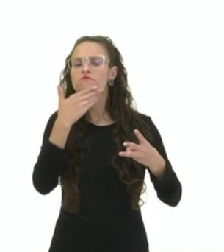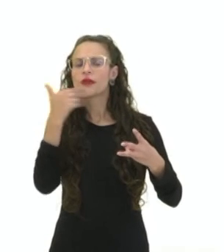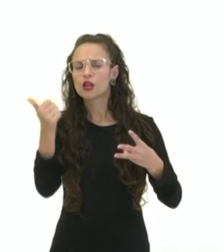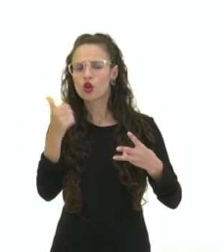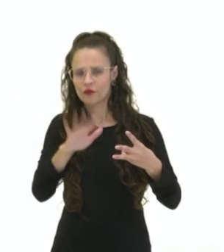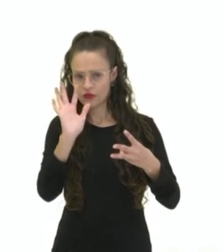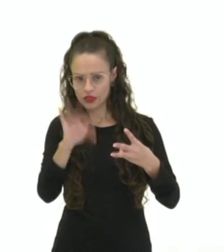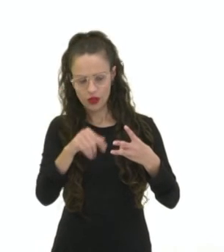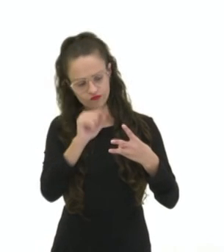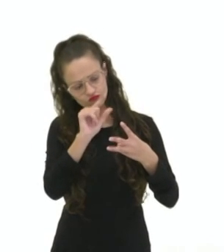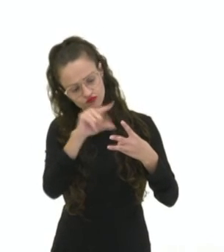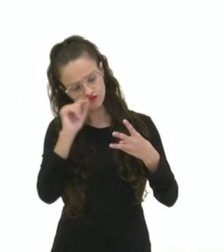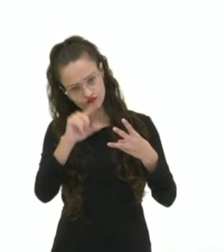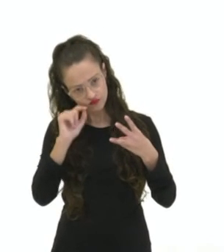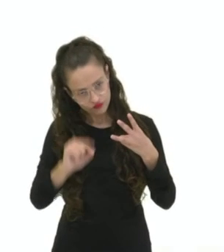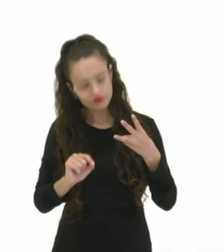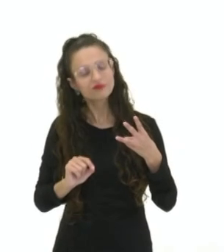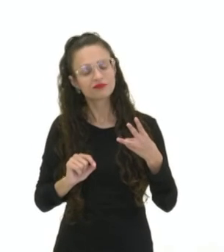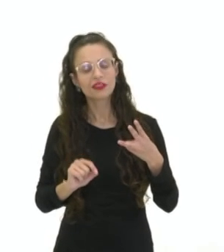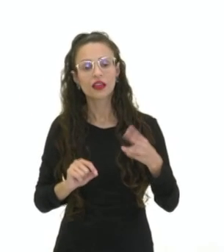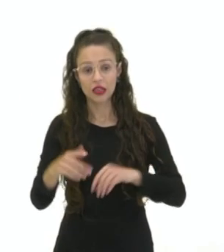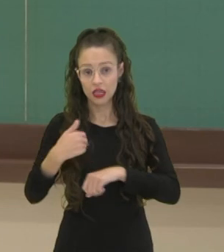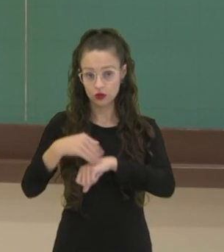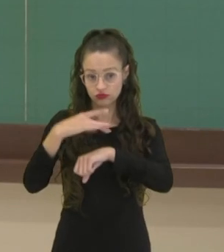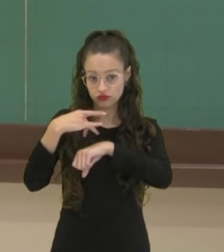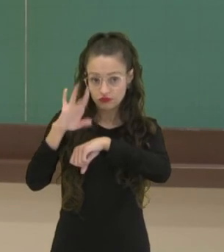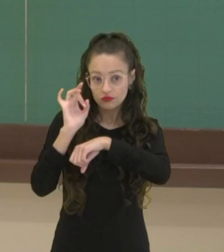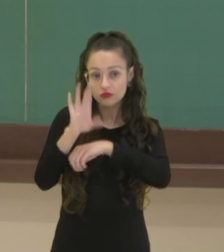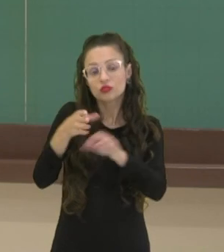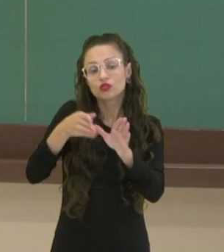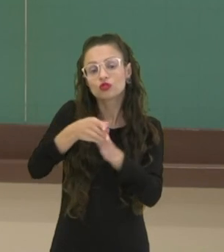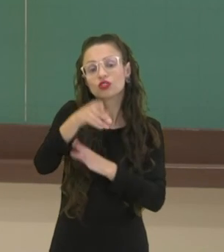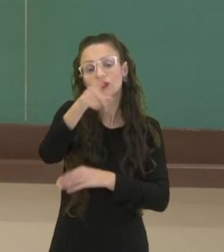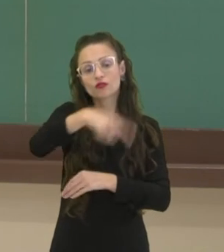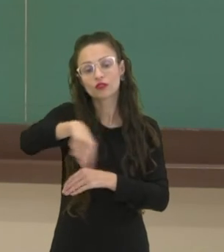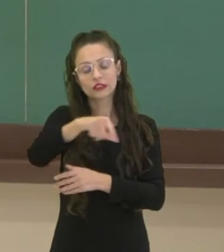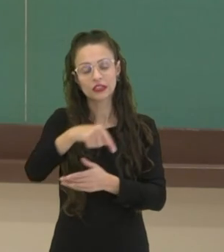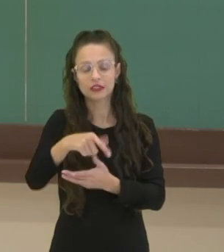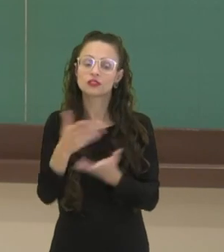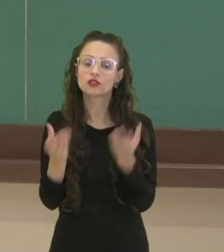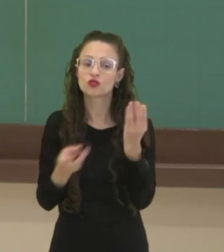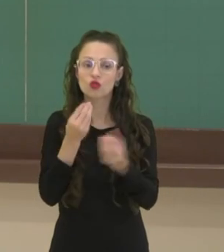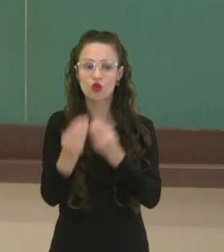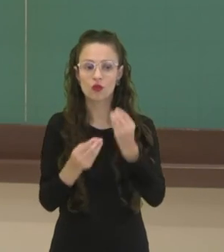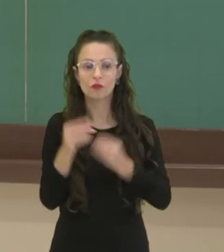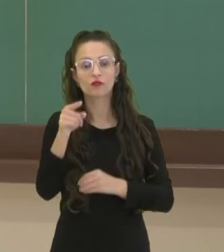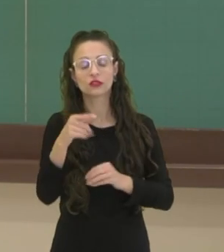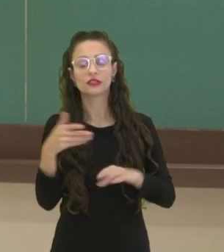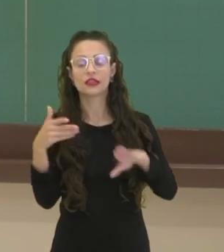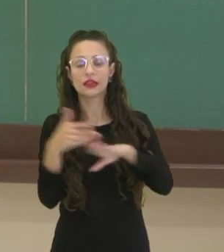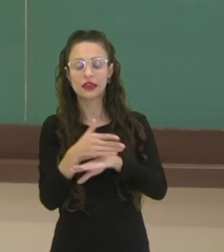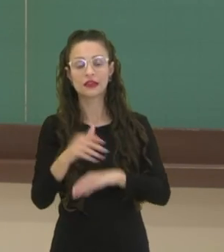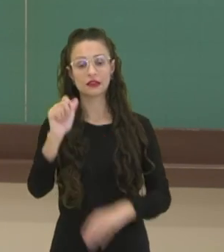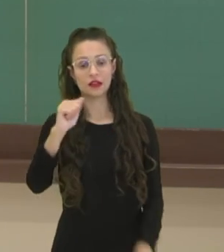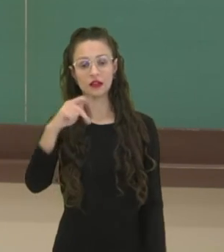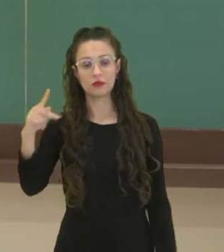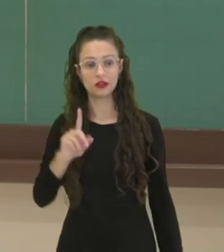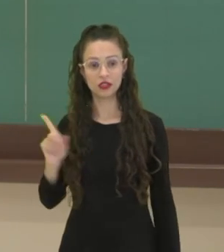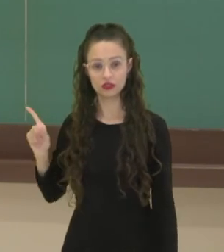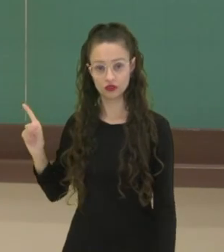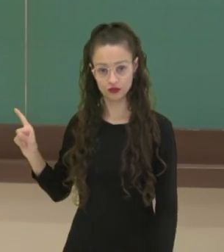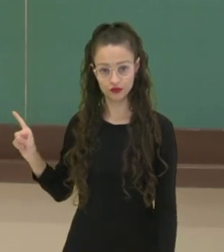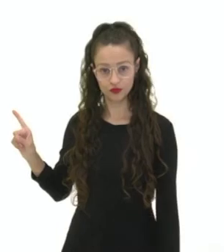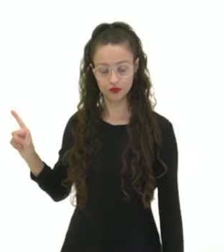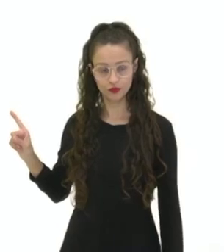né? E daí, o que eu sugiro para você compartilhar esses finais? Acesse o aplicativo Padlet,